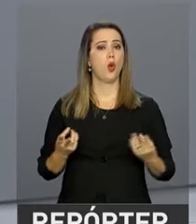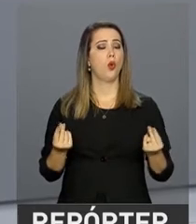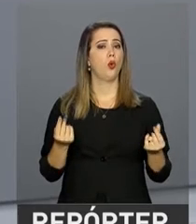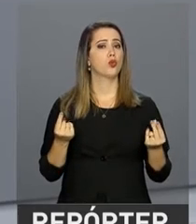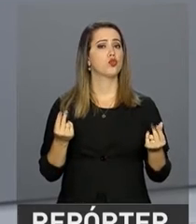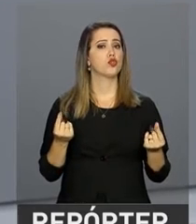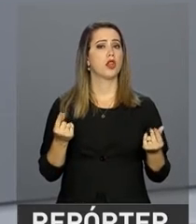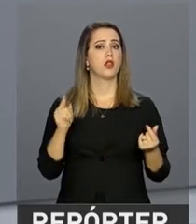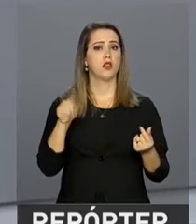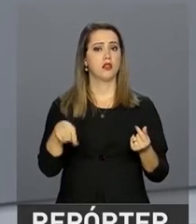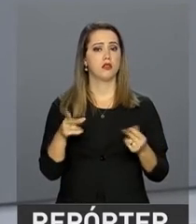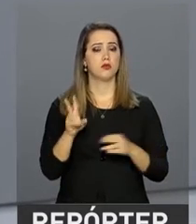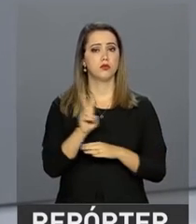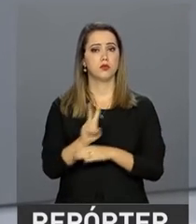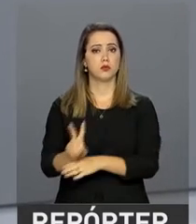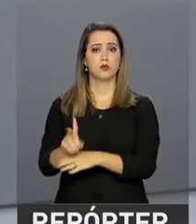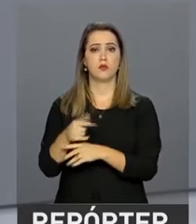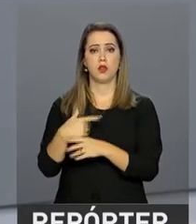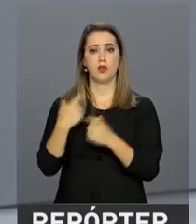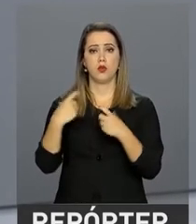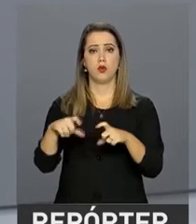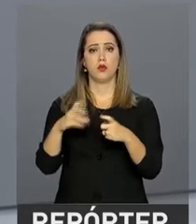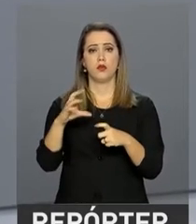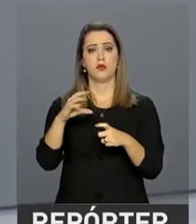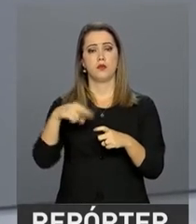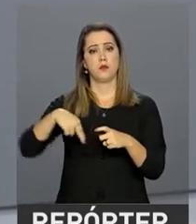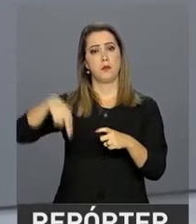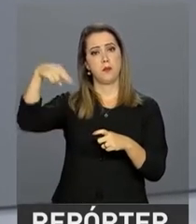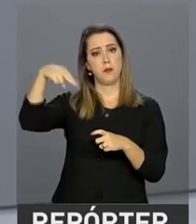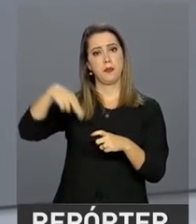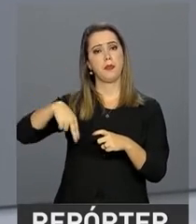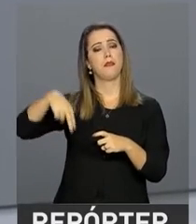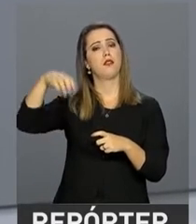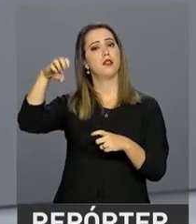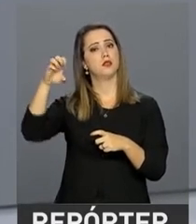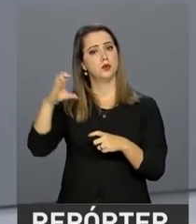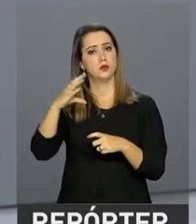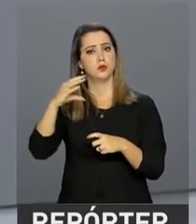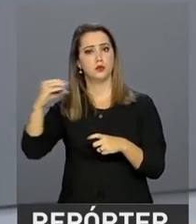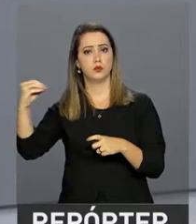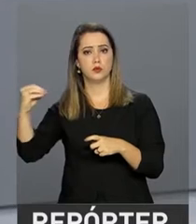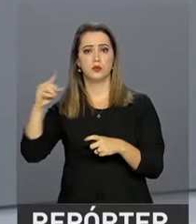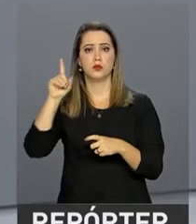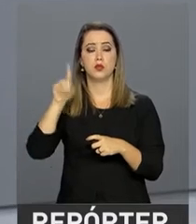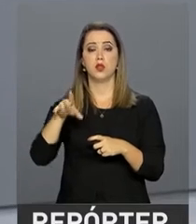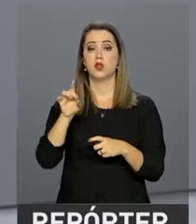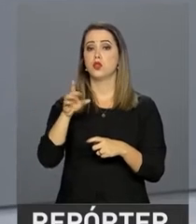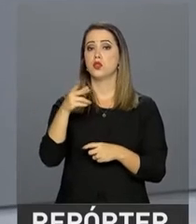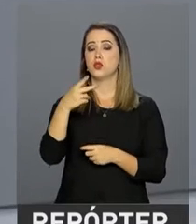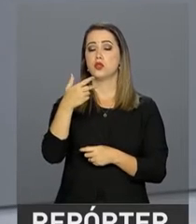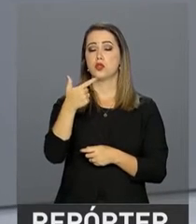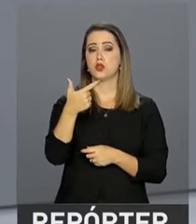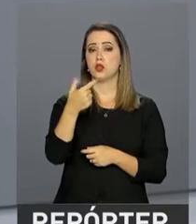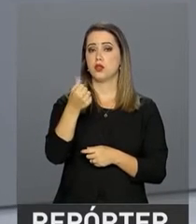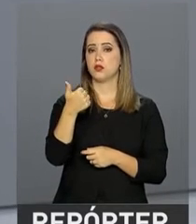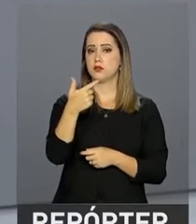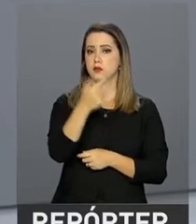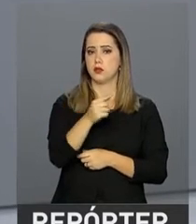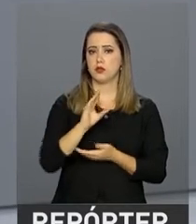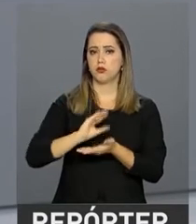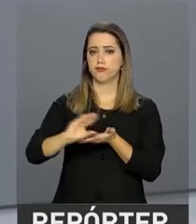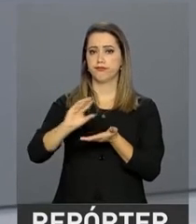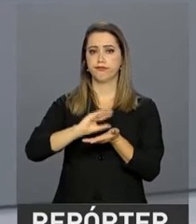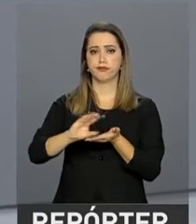de financiamento atendem as regiões norte nordeste centro oeste só em 2017 foram